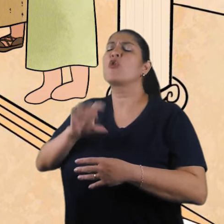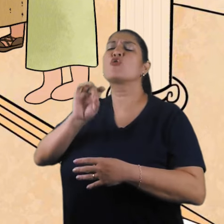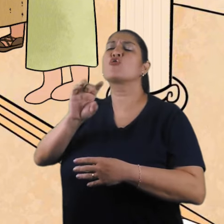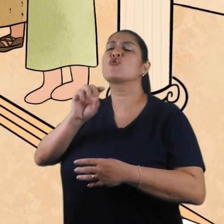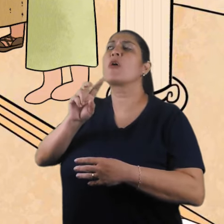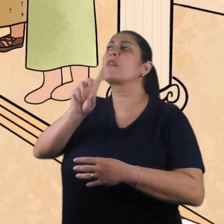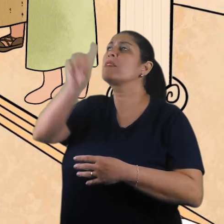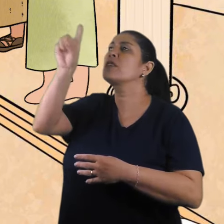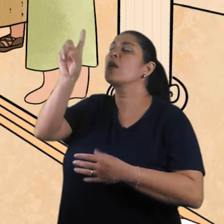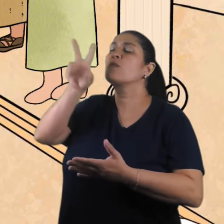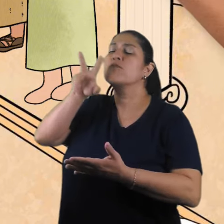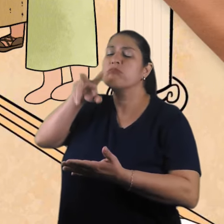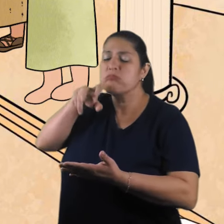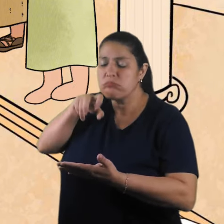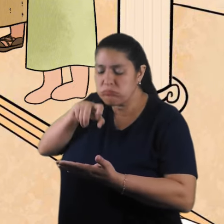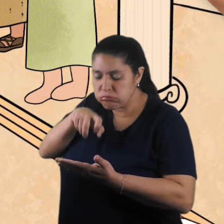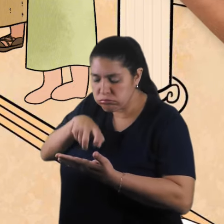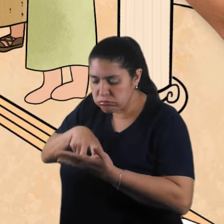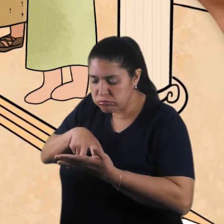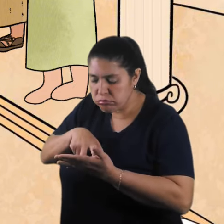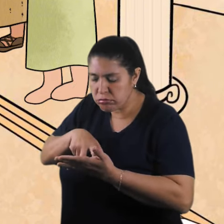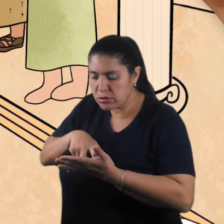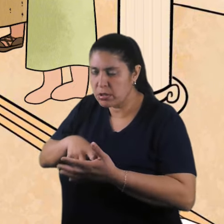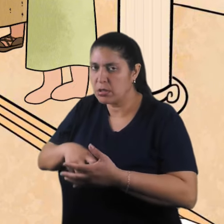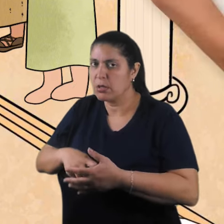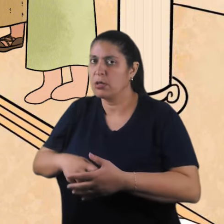curvava somente diante de Deus.